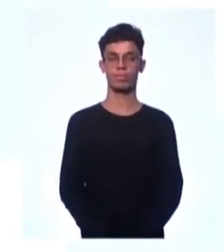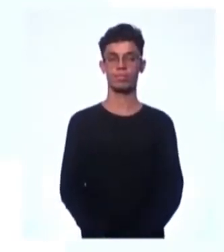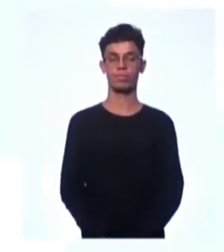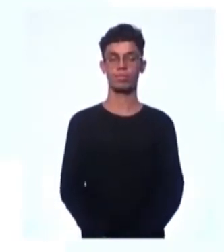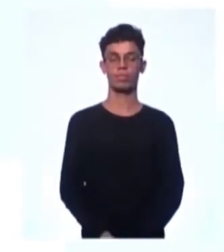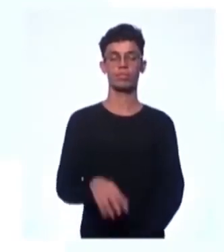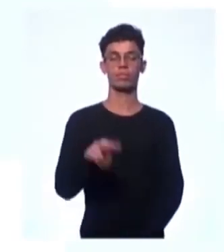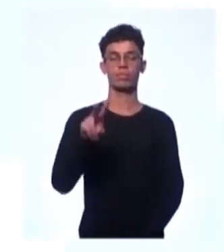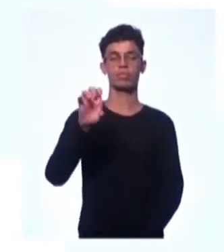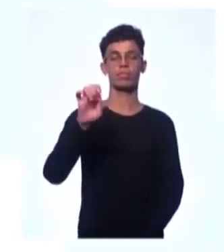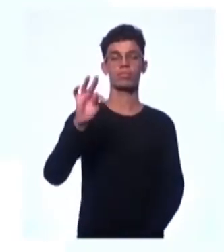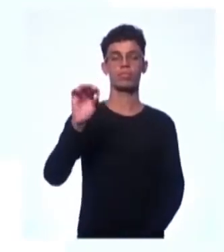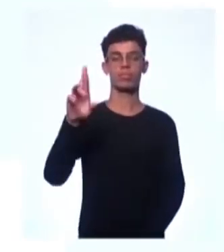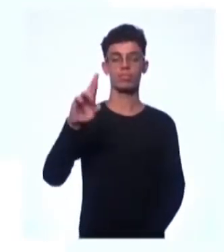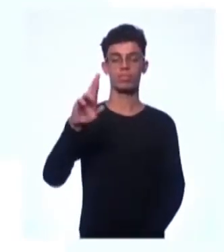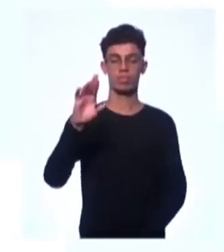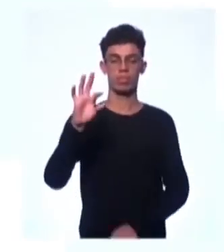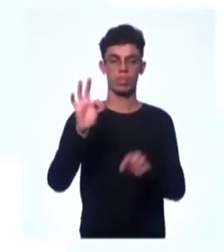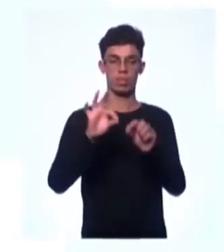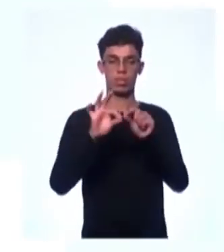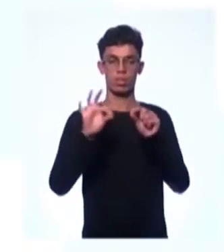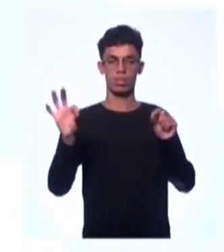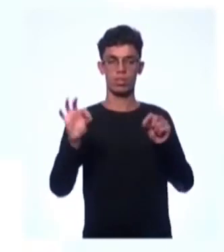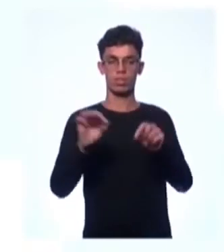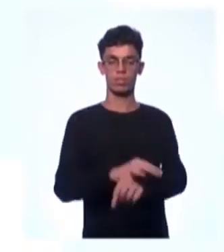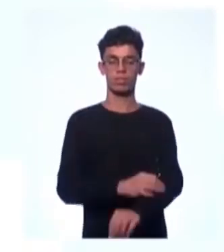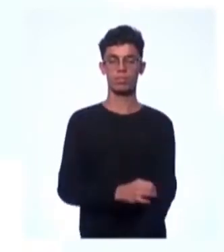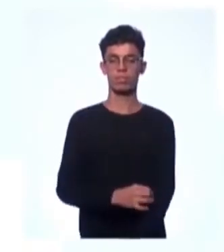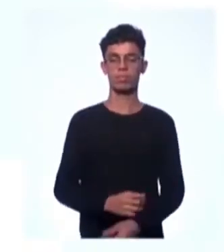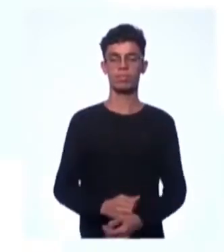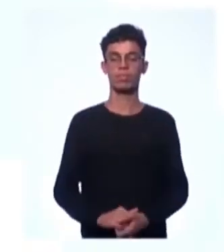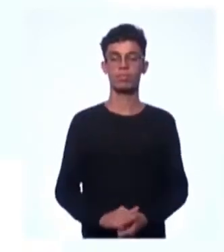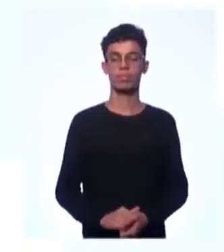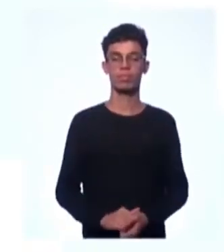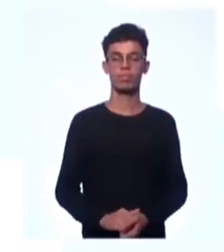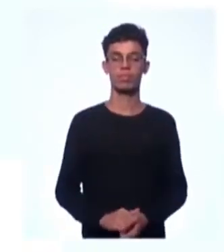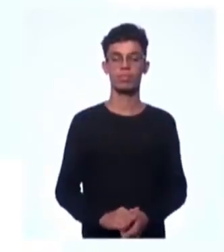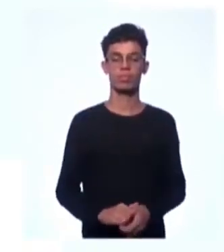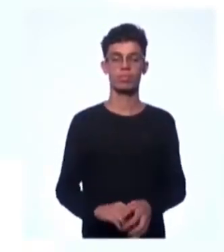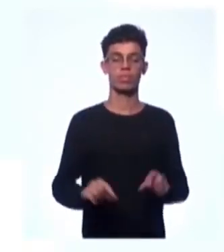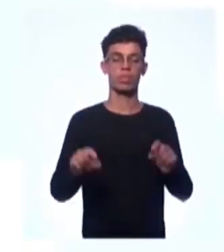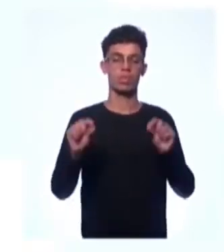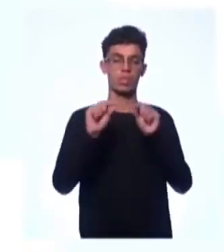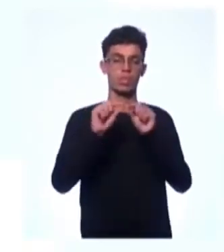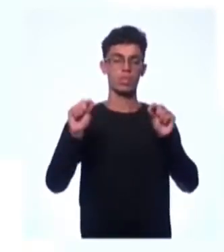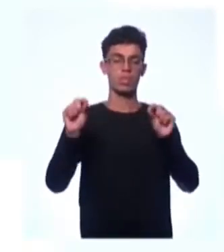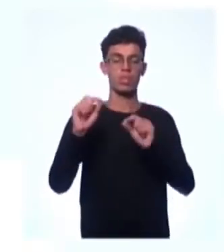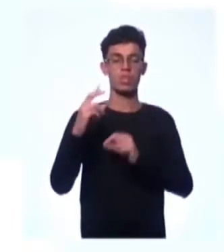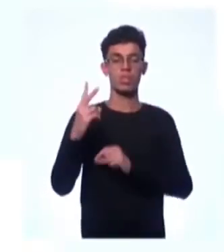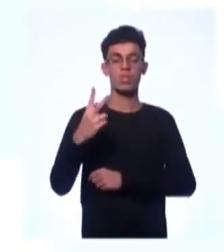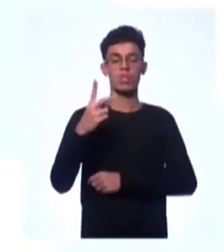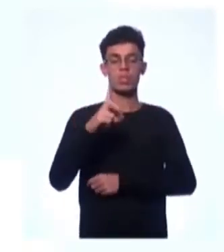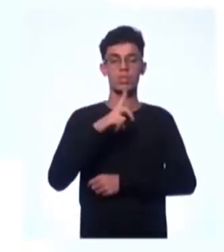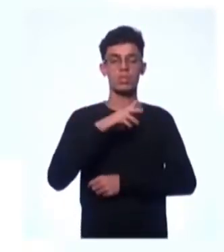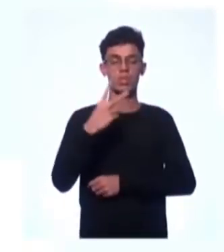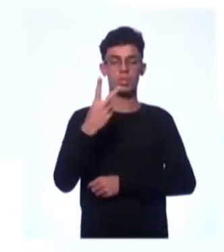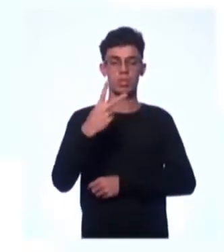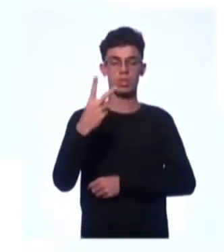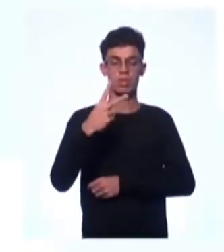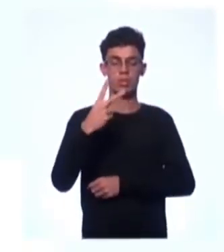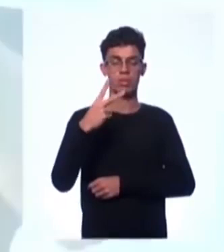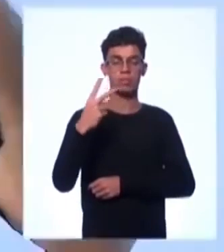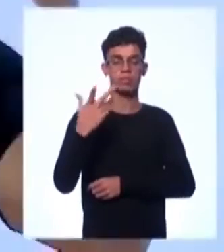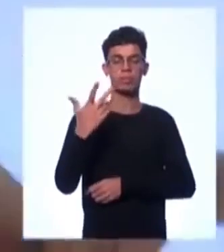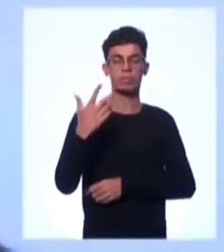o do fio. Vamos Isso. colocar aqui o vetor do fio. E eleva os dois ao quadrado. Se tem um valor dos dois, eleva ao quadrado, tira a